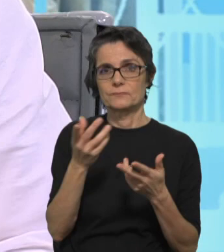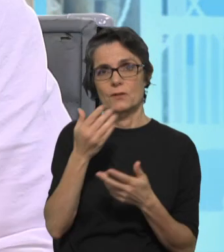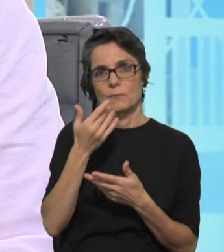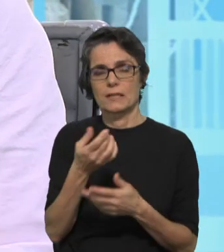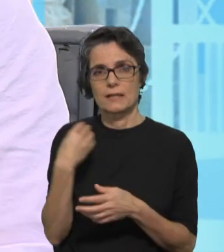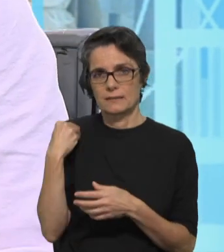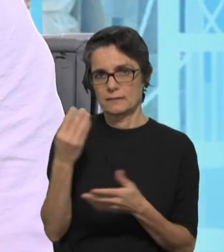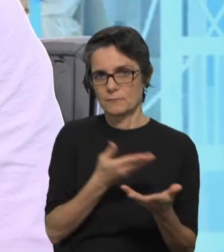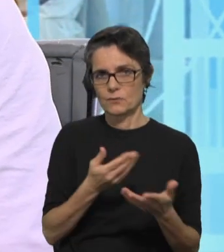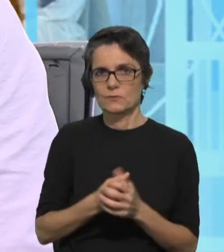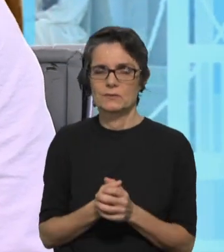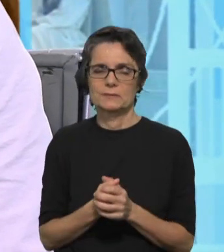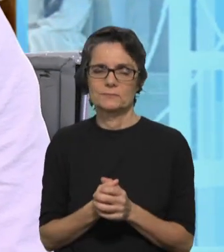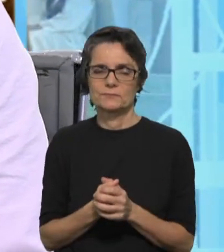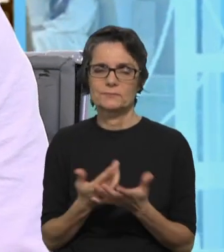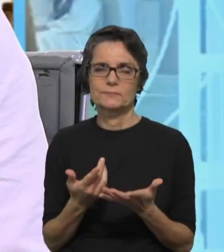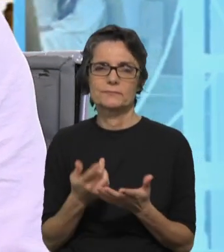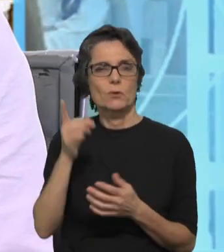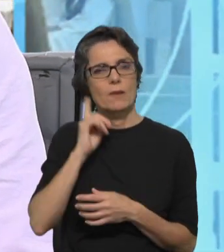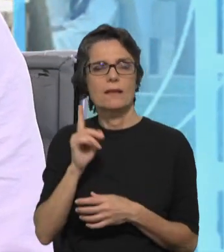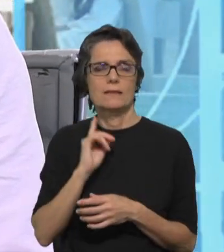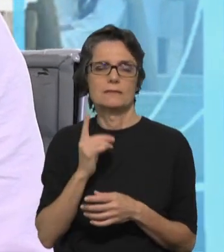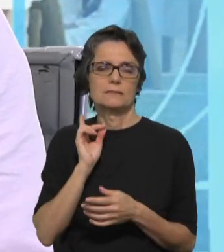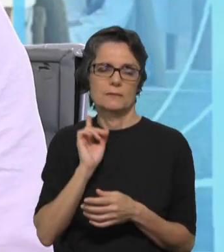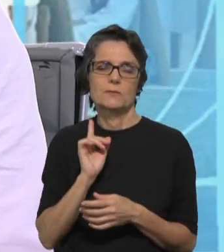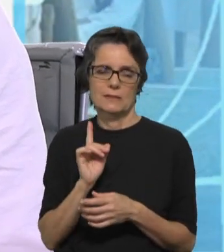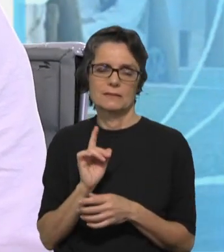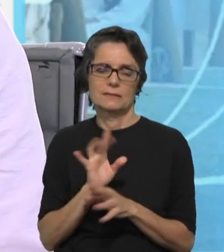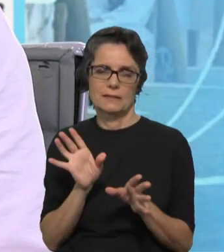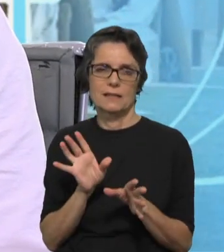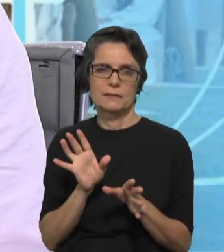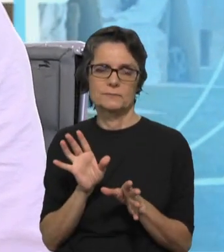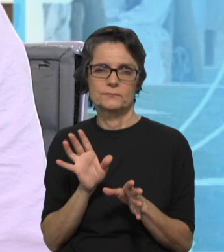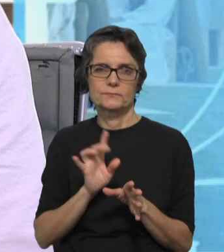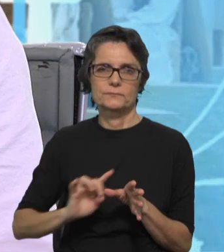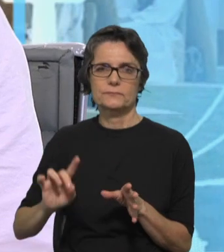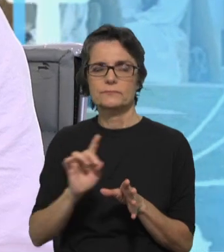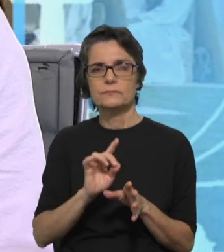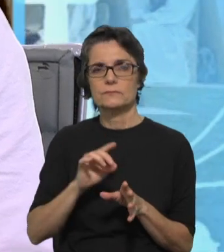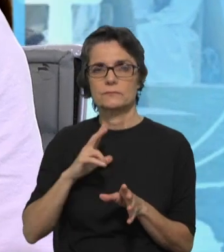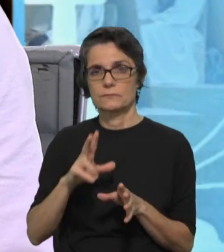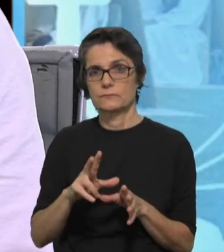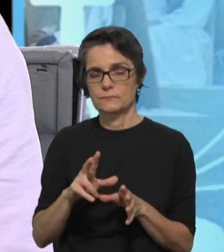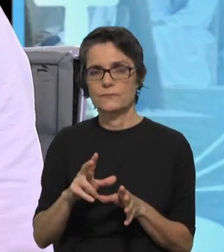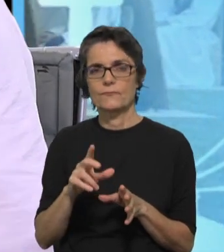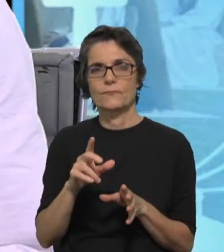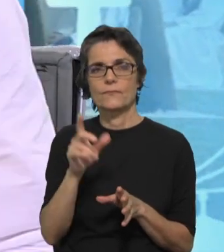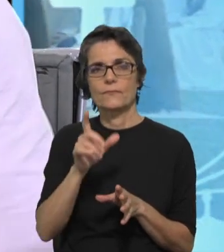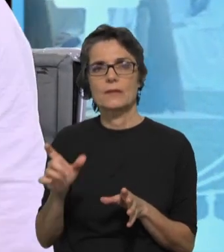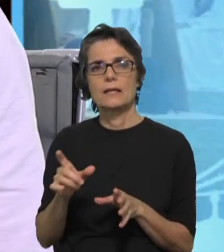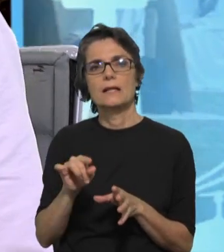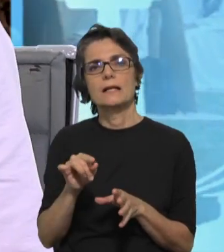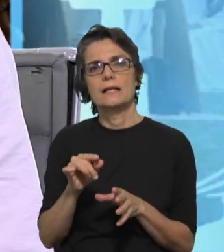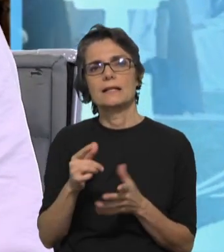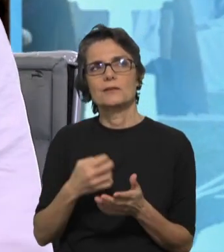De facto, é muito bom estar aqui para falar desta data tão importante para nós portugueses. Sim, passou um bocadinho por isso, por